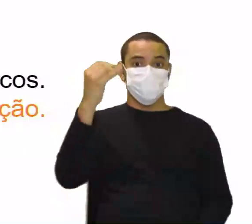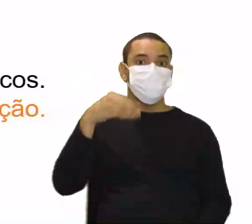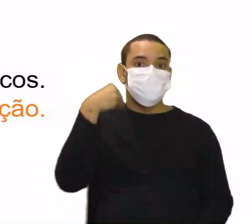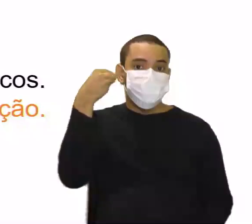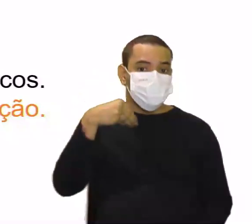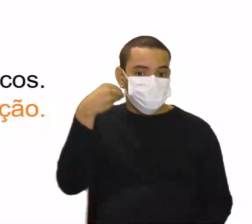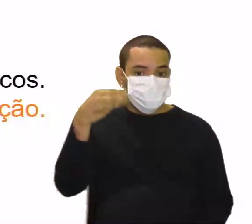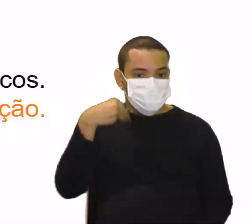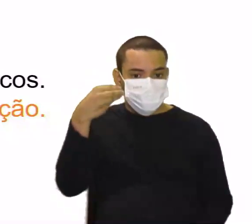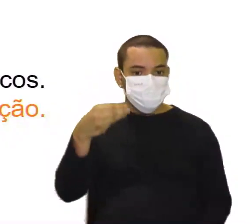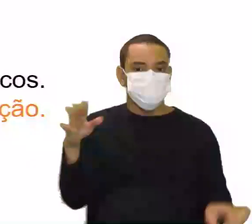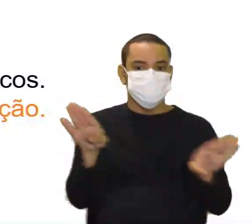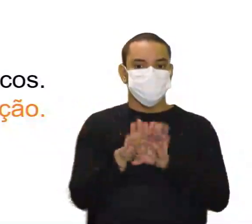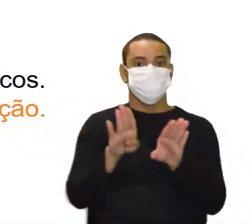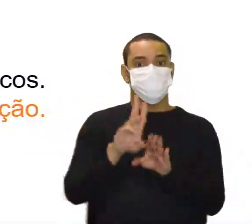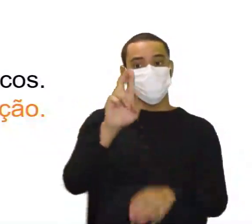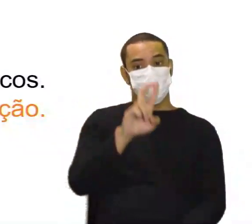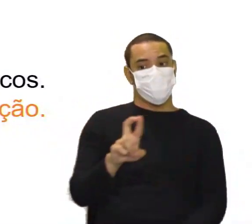da observação.